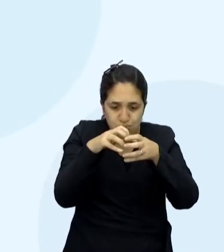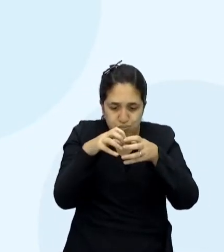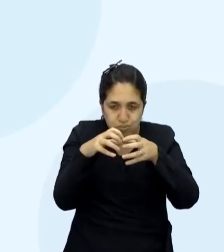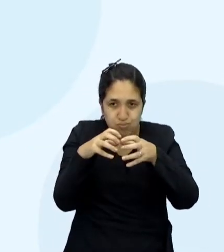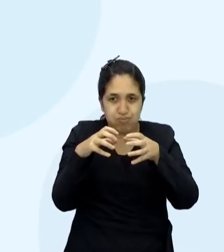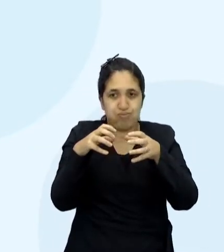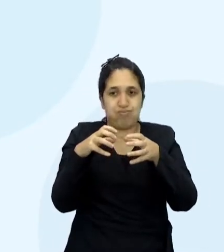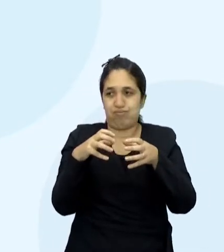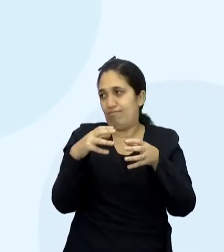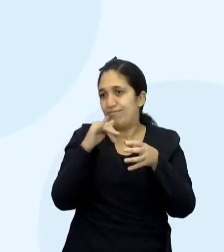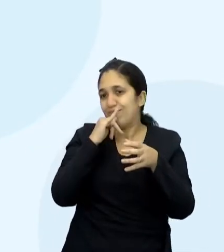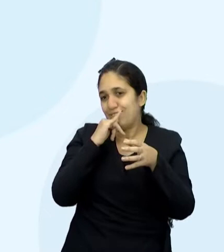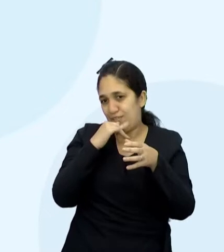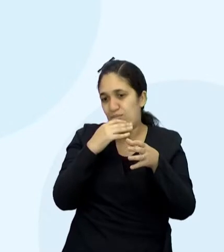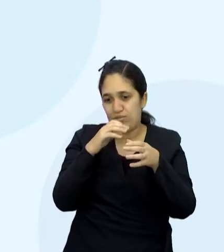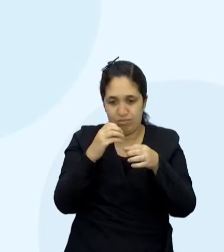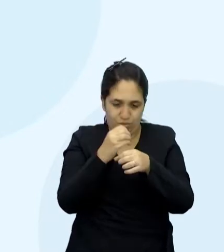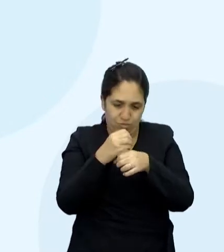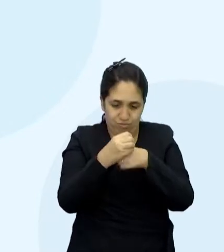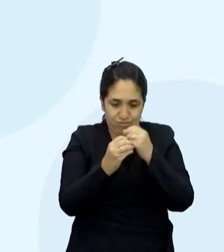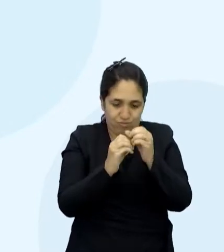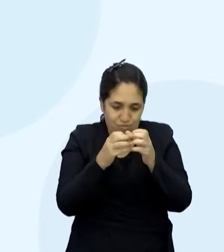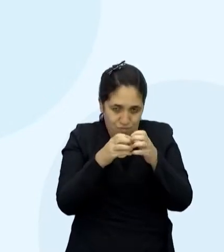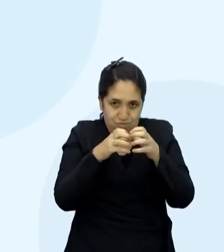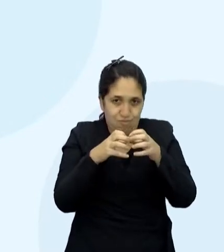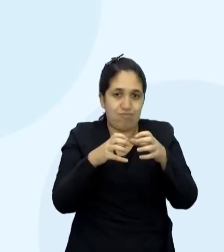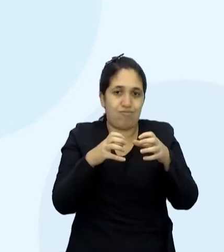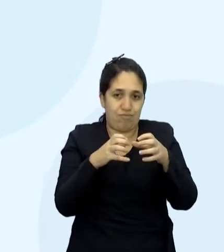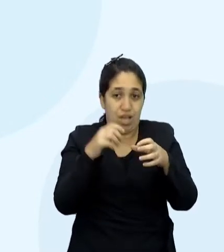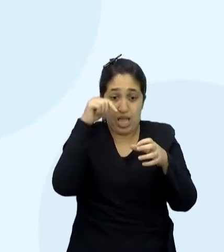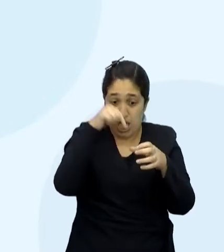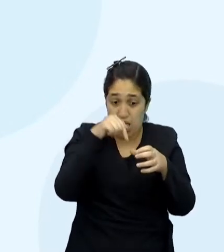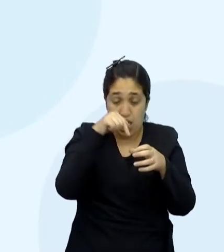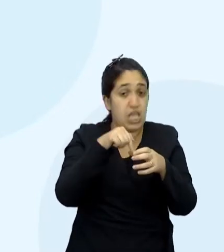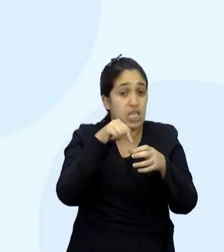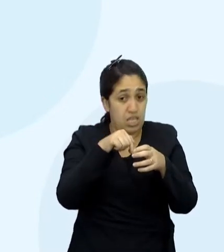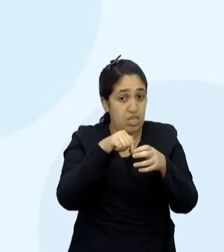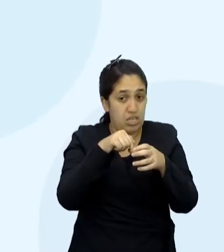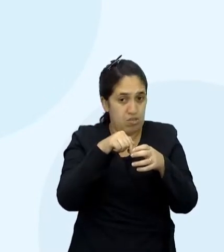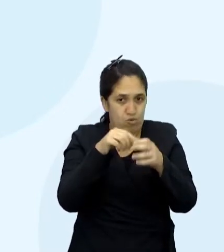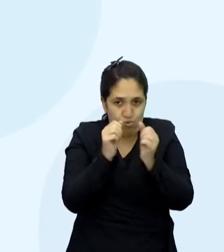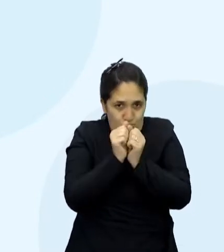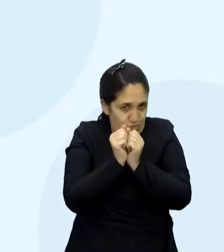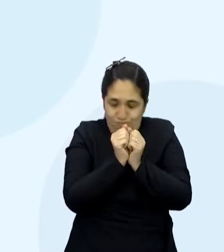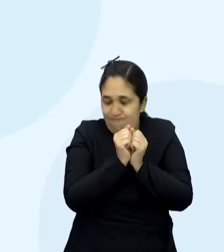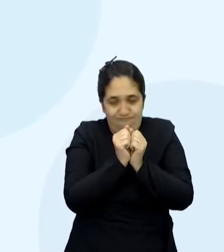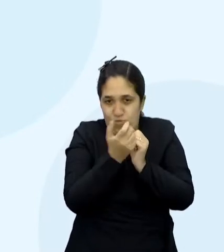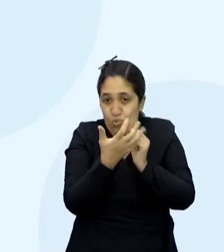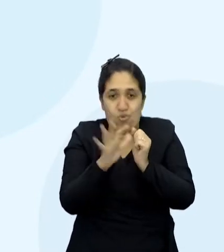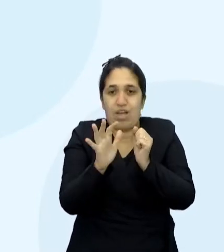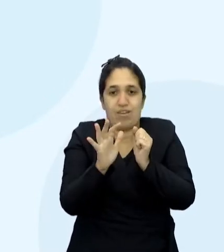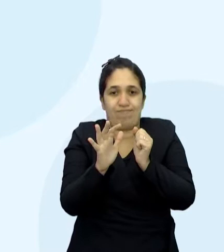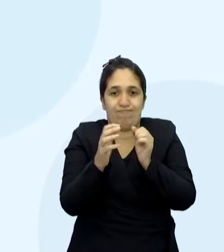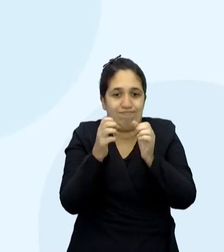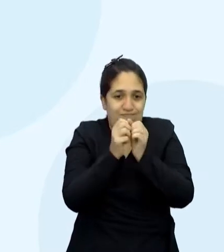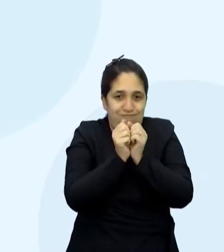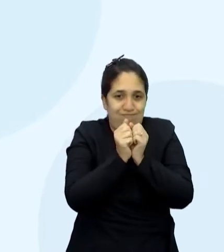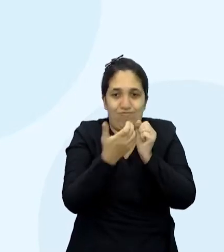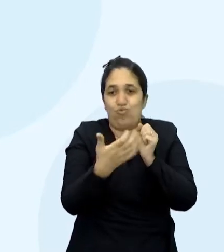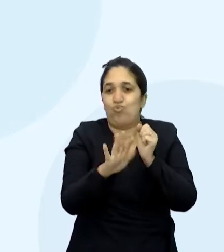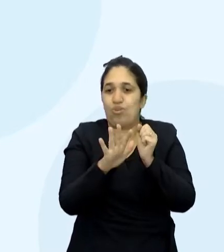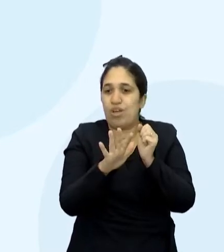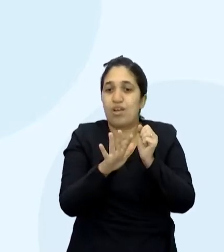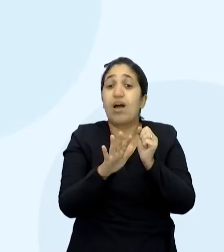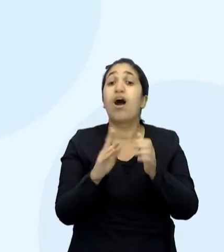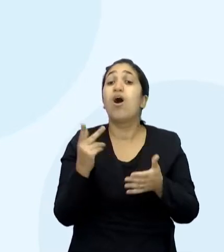Tô dando um exemplo aqui. E aí estes prótons aqui, eles não querem ficar juntos, né, essas cargas aqui.